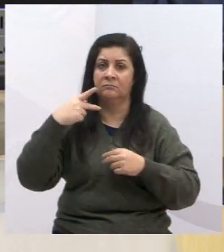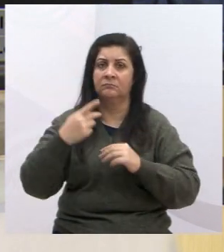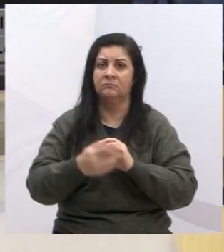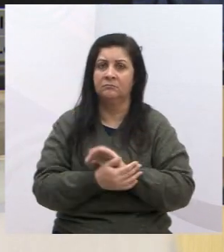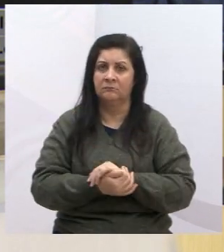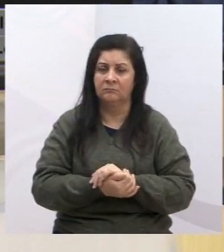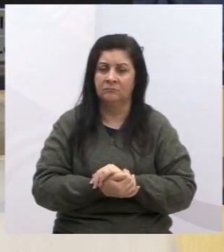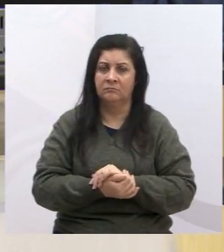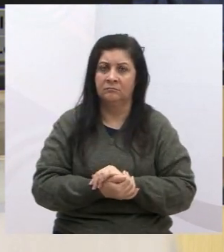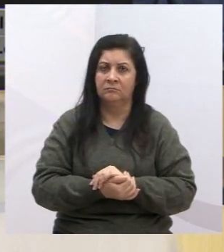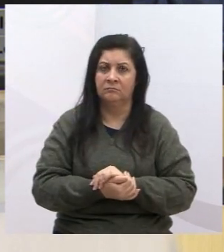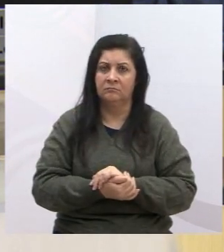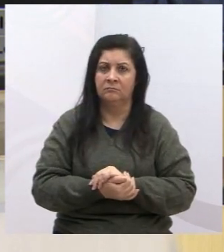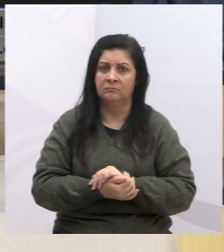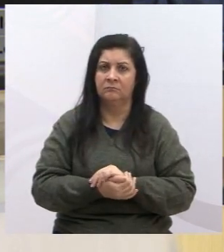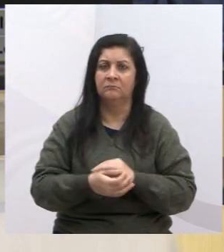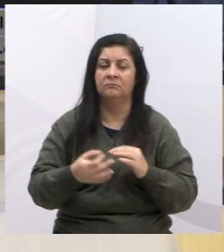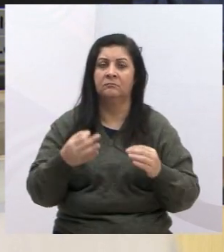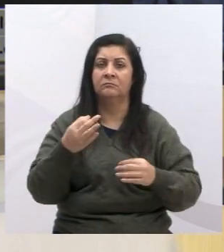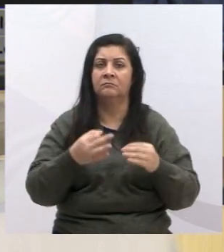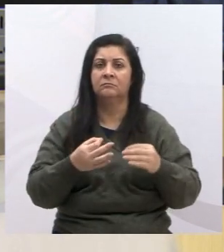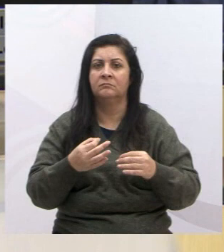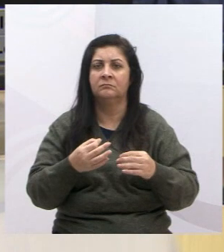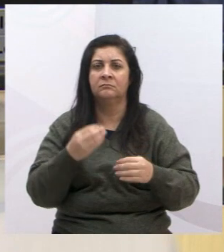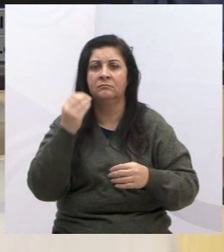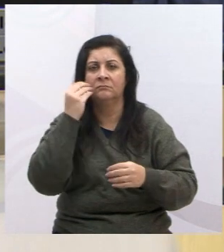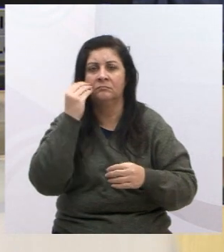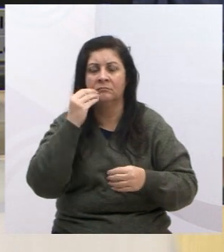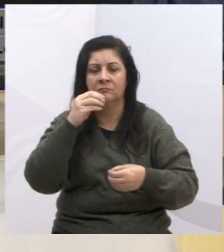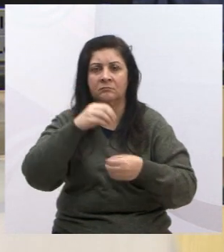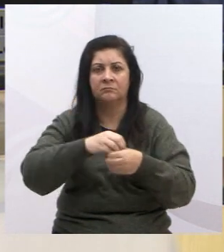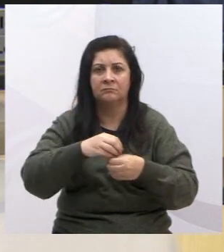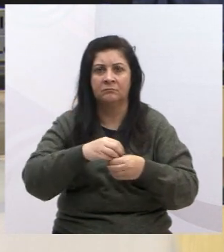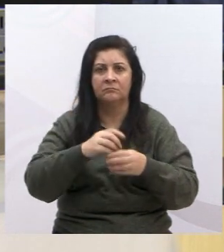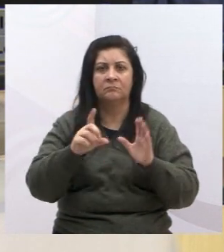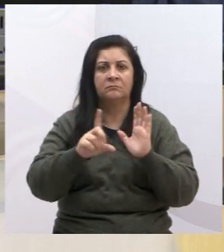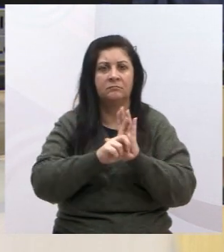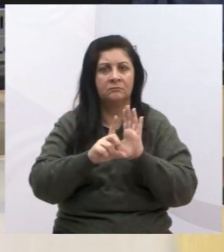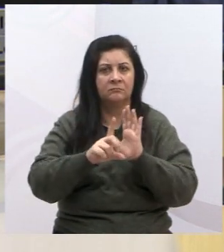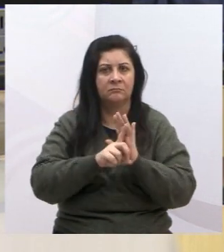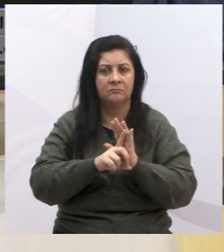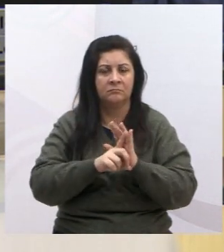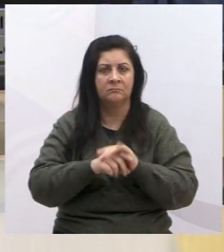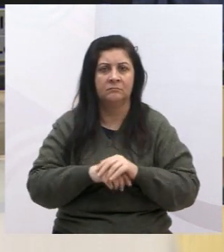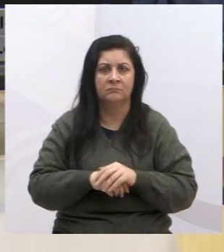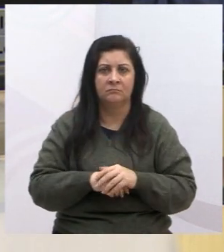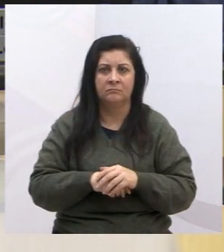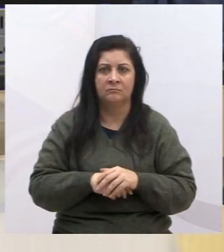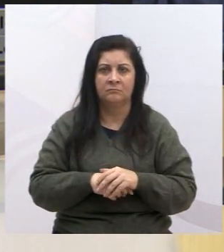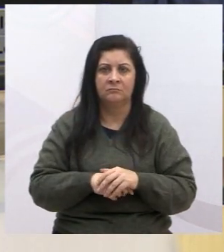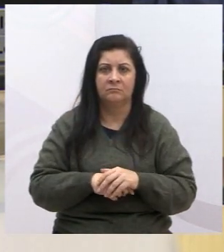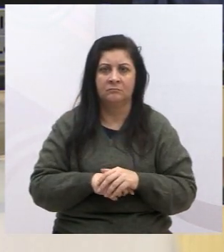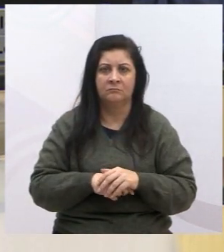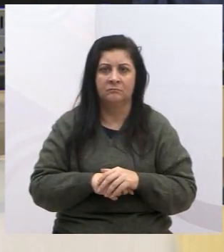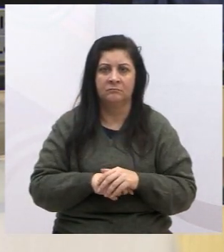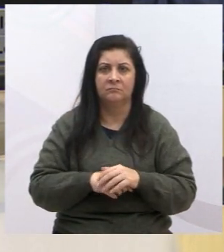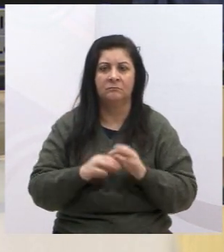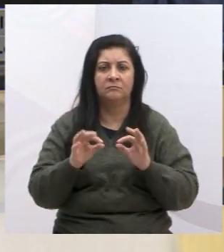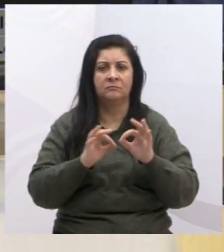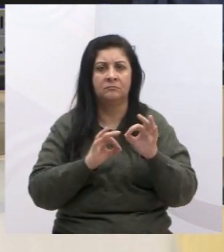é justamente o de buscar dentro da legislação vigente as avaliações que permitam adequar